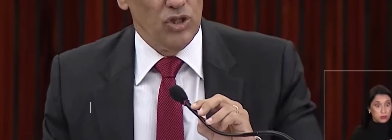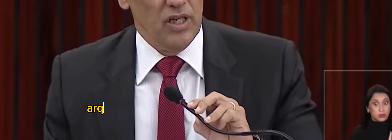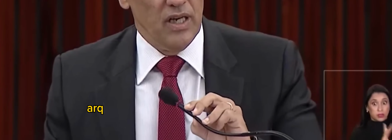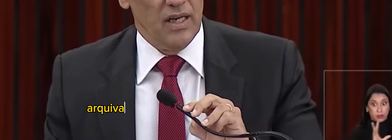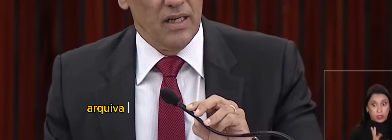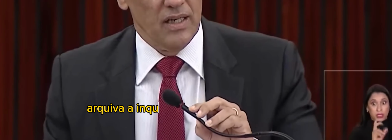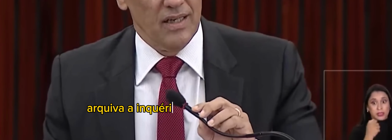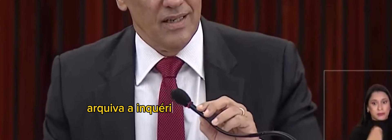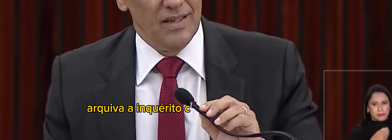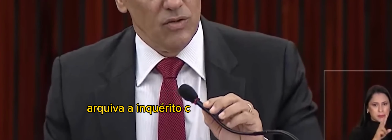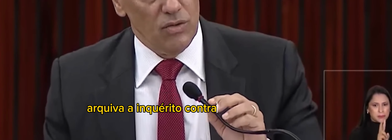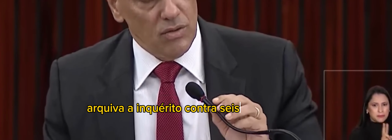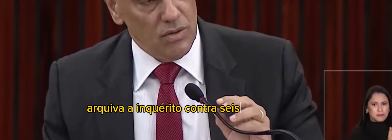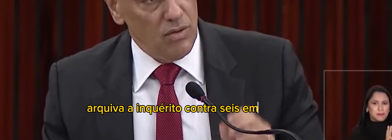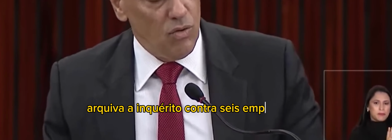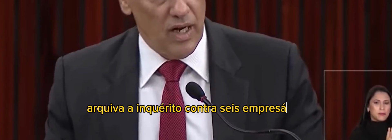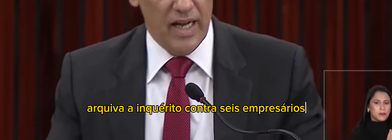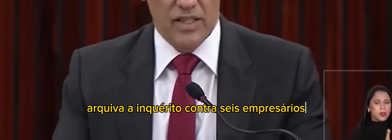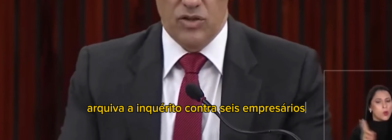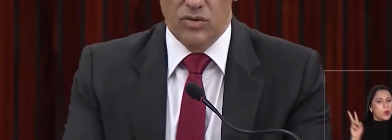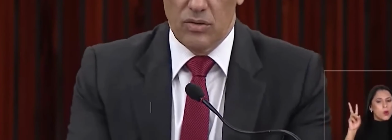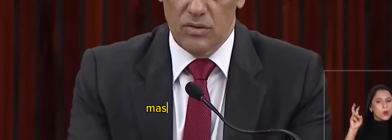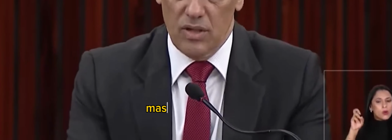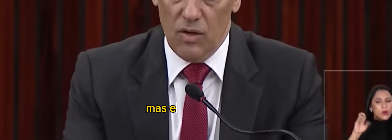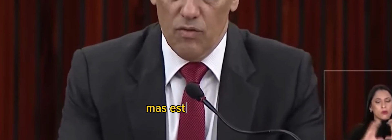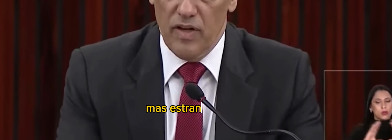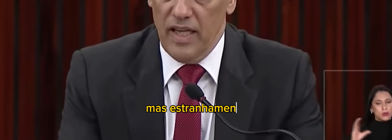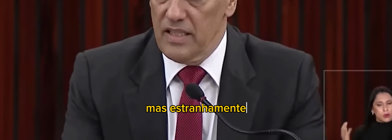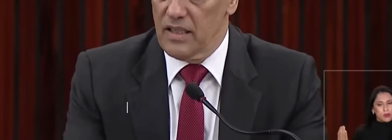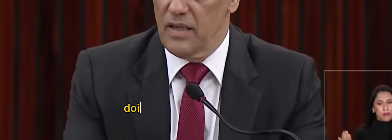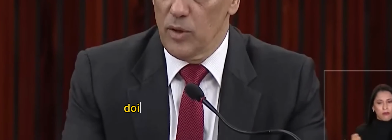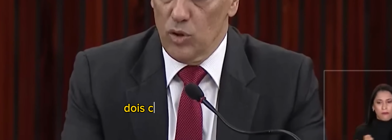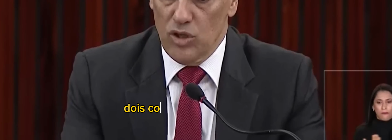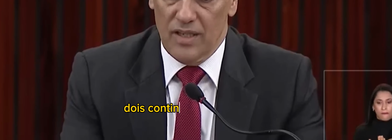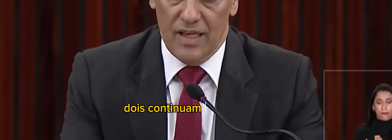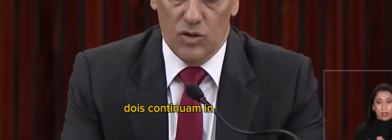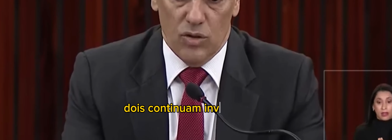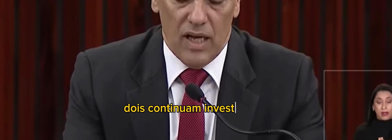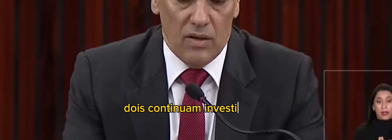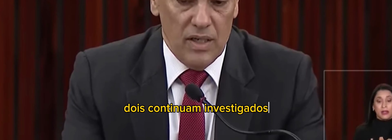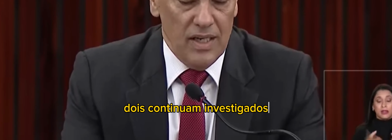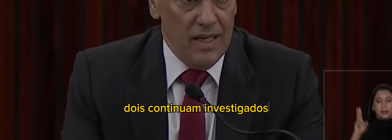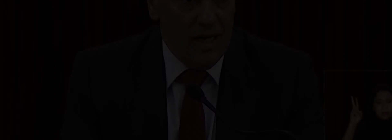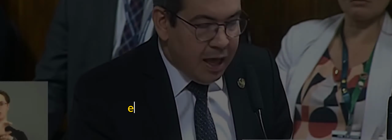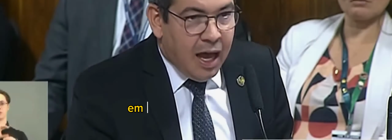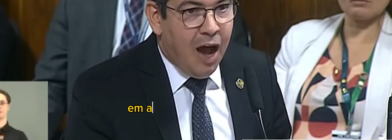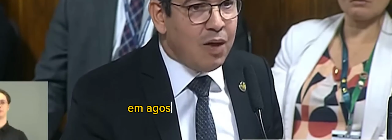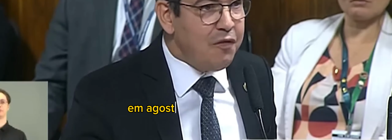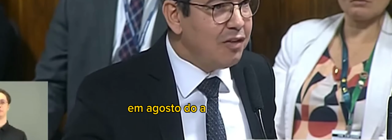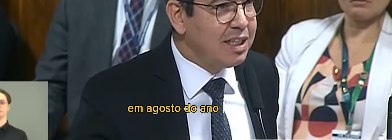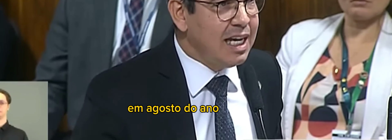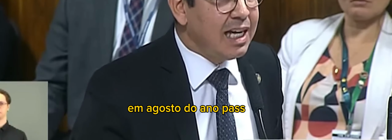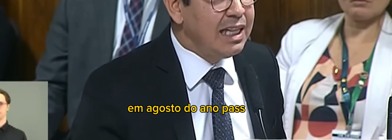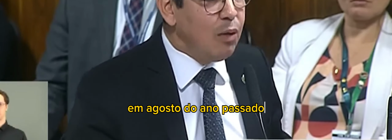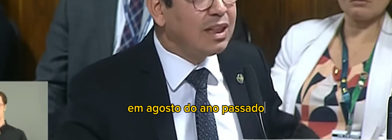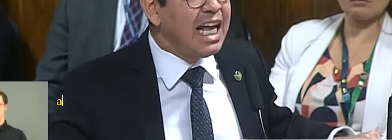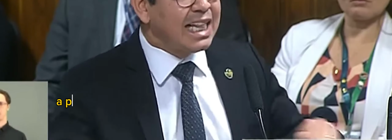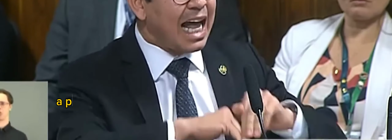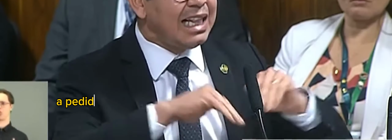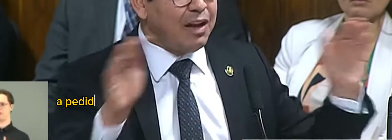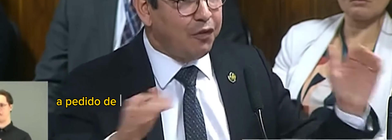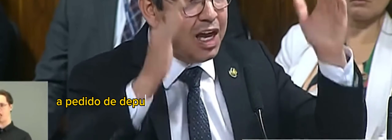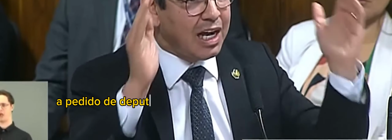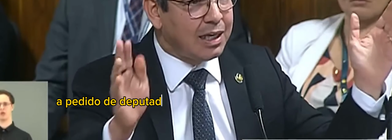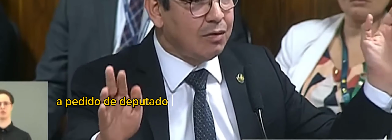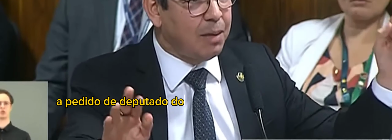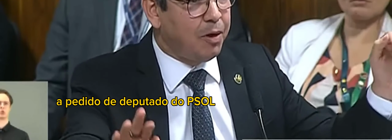Moraes arquiva inquérito contra 6 empresários, mas estranhamente, 2 continuam investigados. Em agosto do ano passado, a